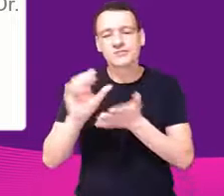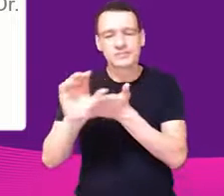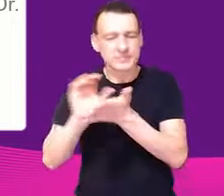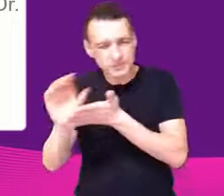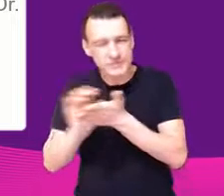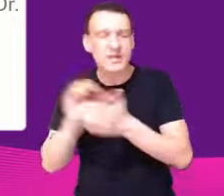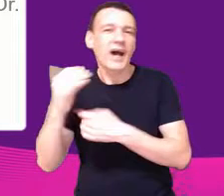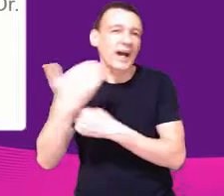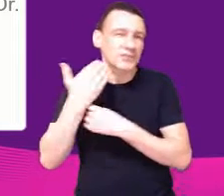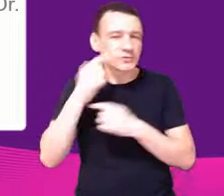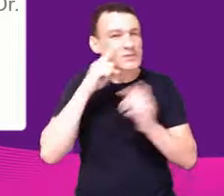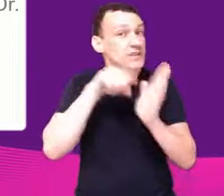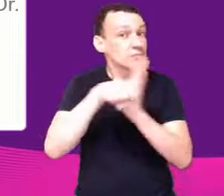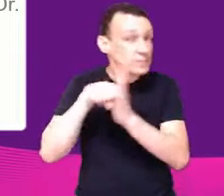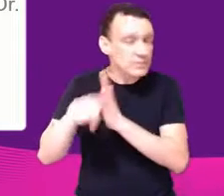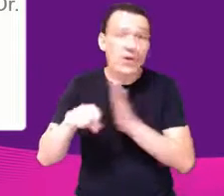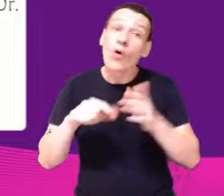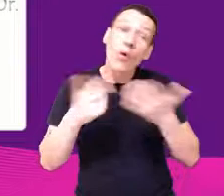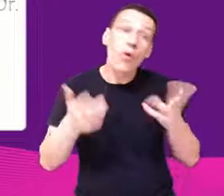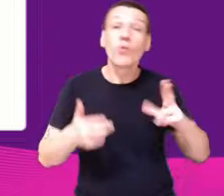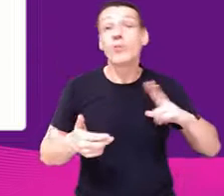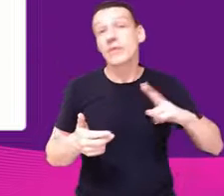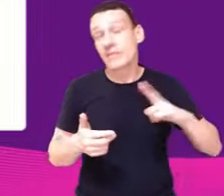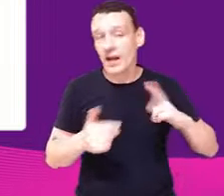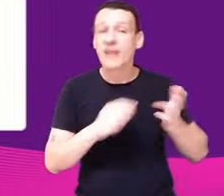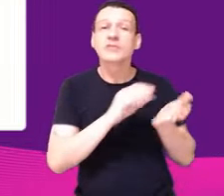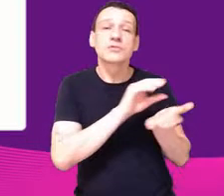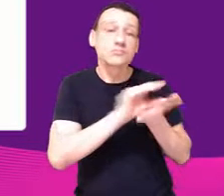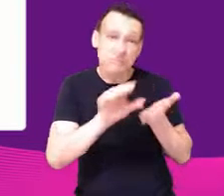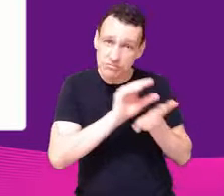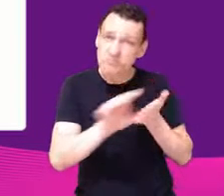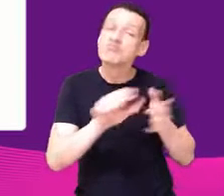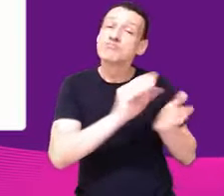mesmo privado, como vocês estão vendo aqui nessa lista de